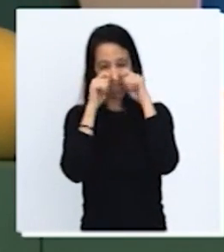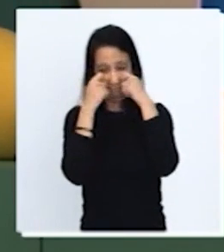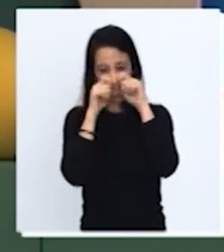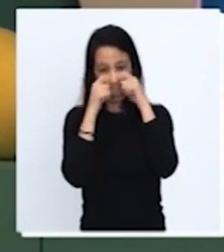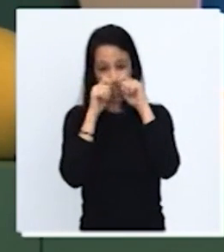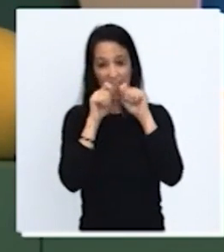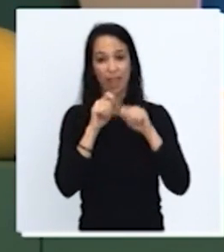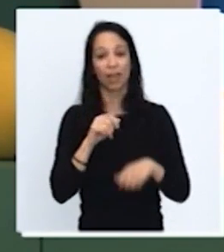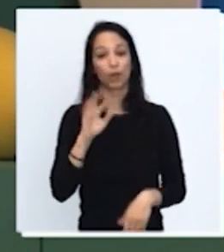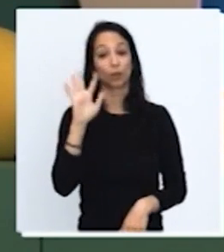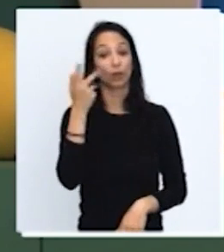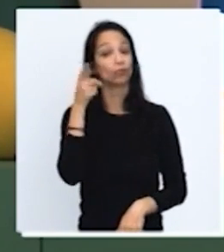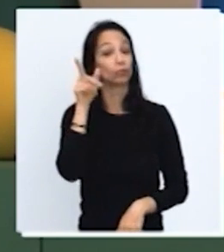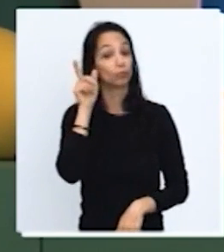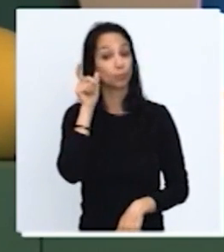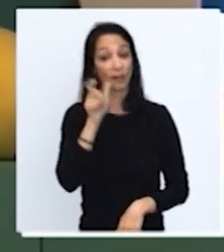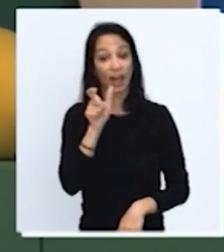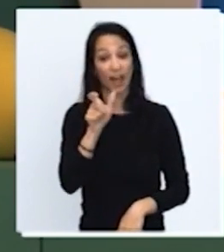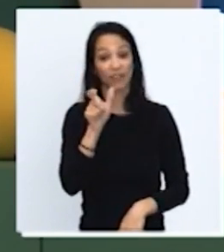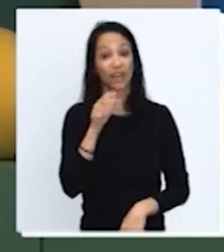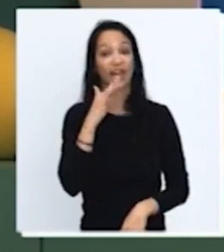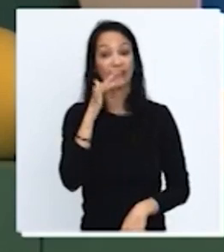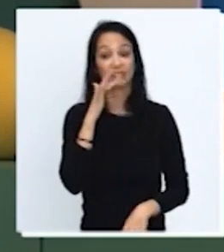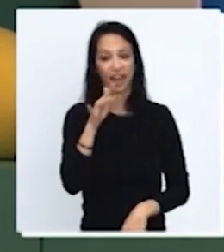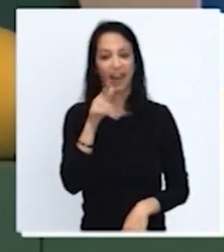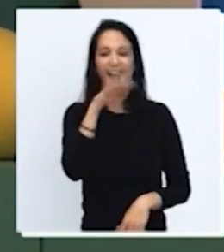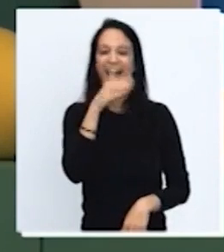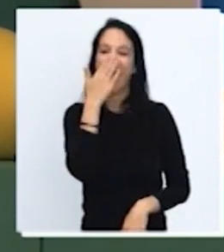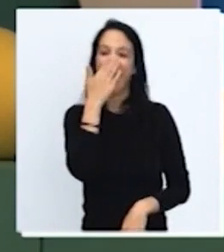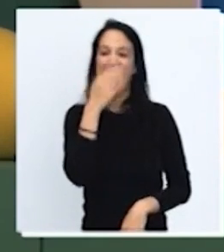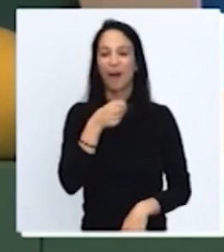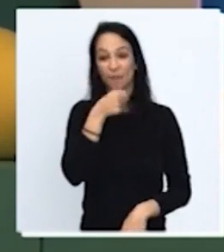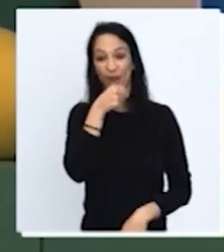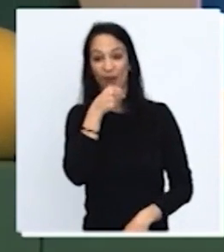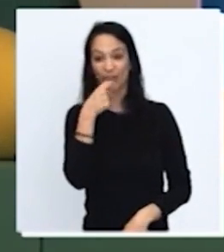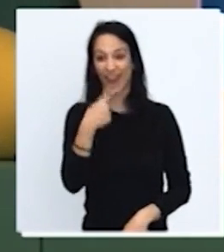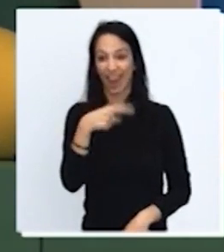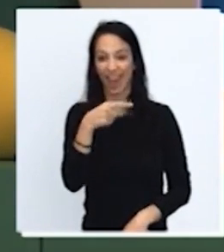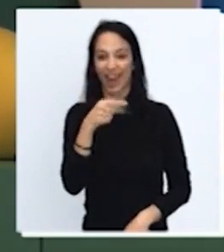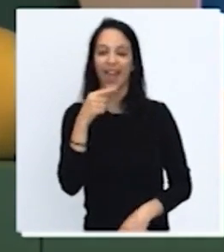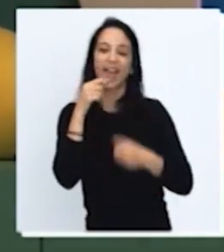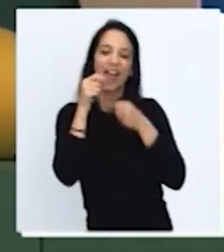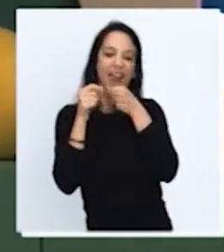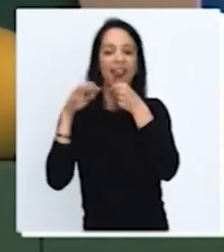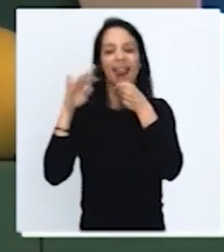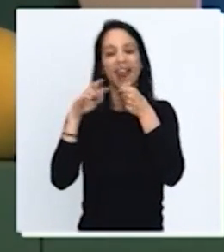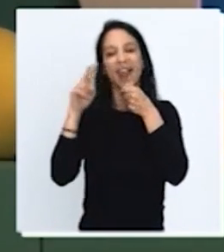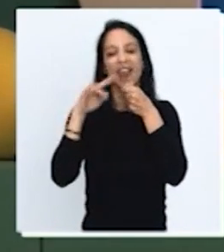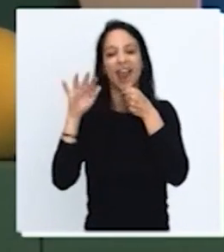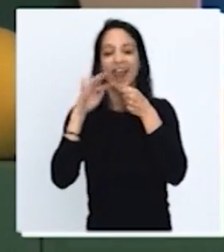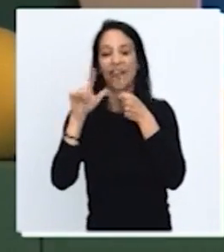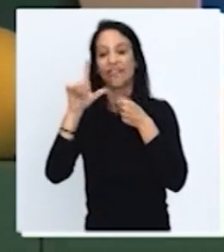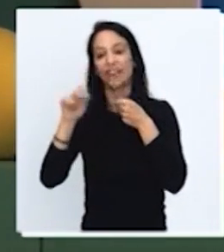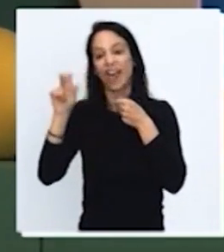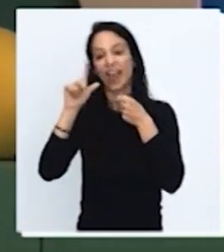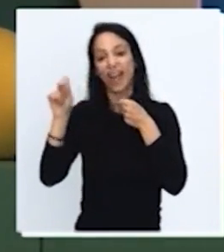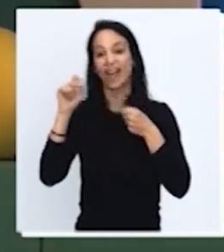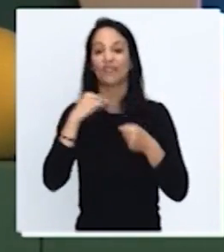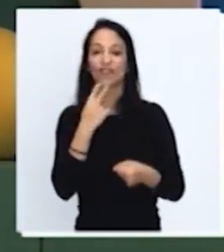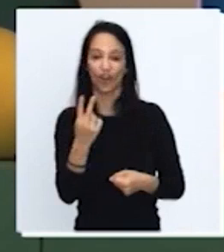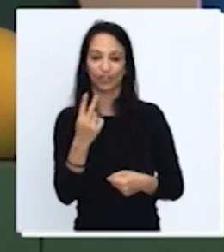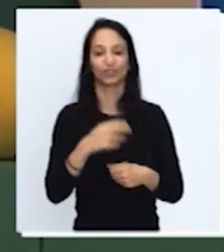Quando ouvirem a palavra cantar, vão fazer de conta que têm um microfone na mão e podem fazer lá lá lá lá,